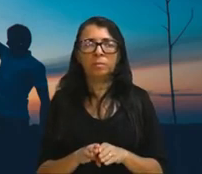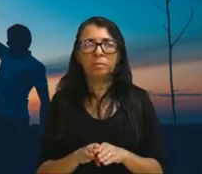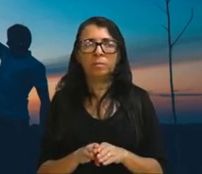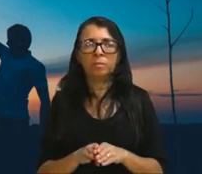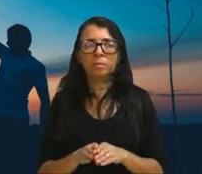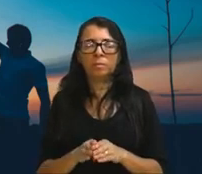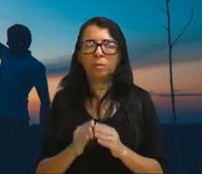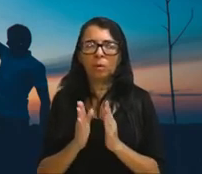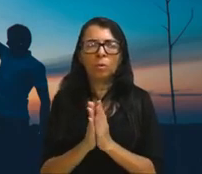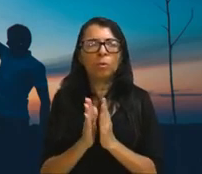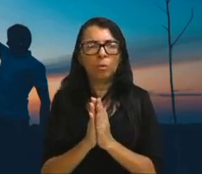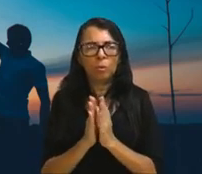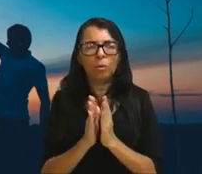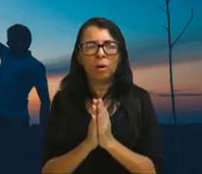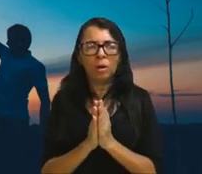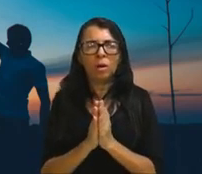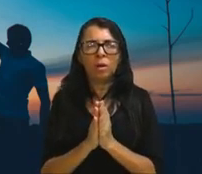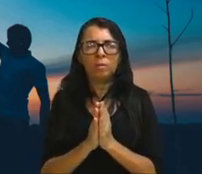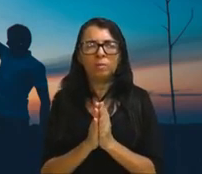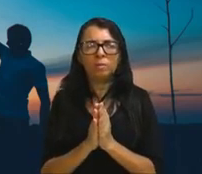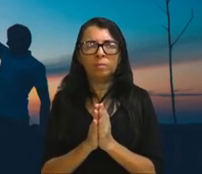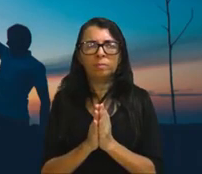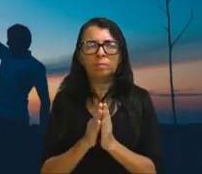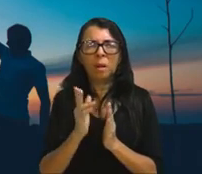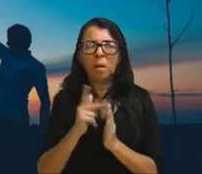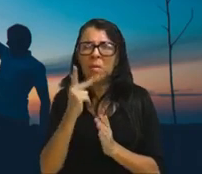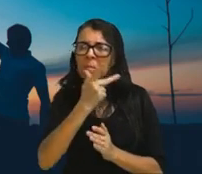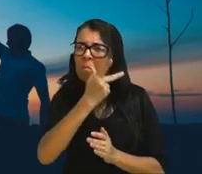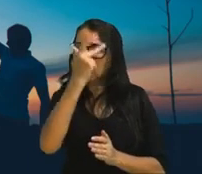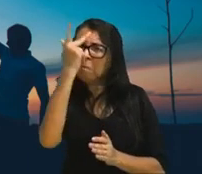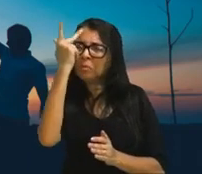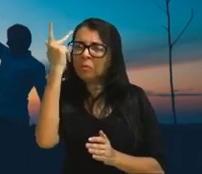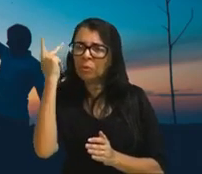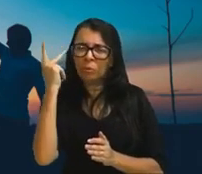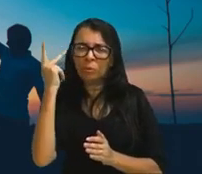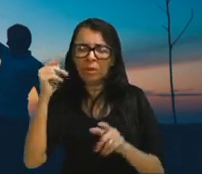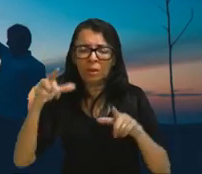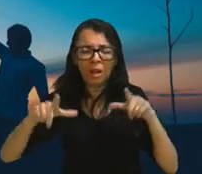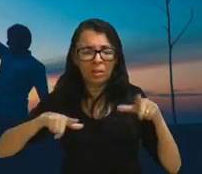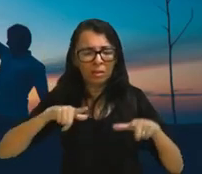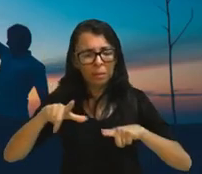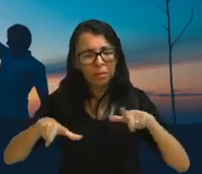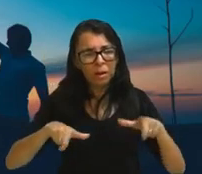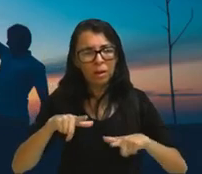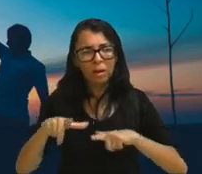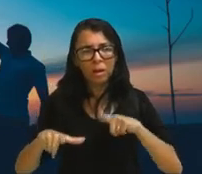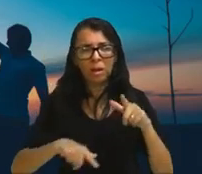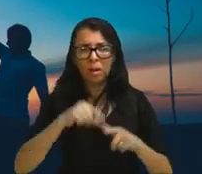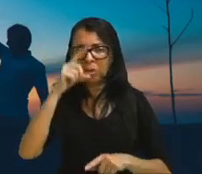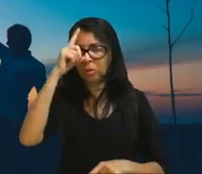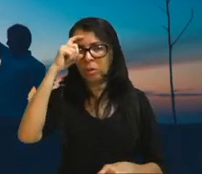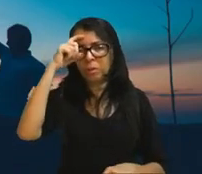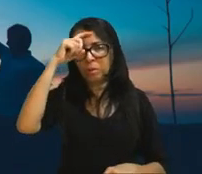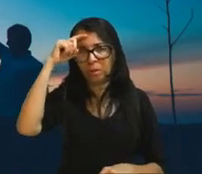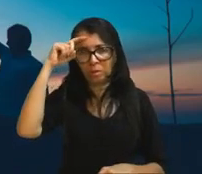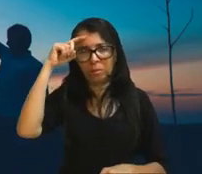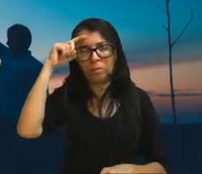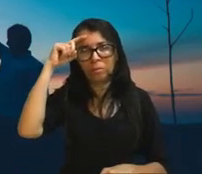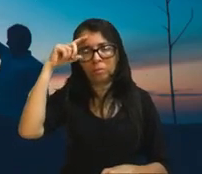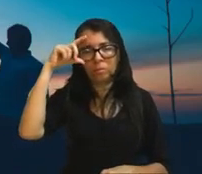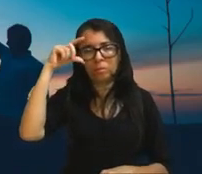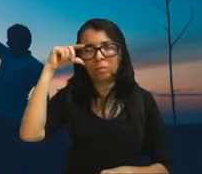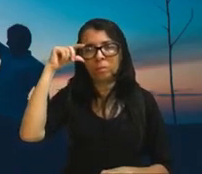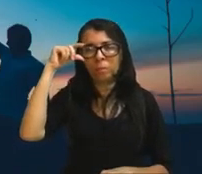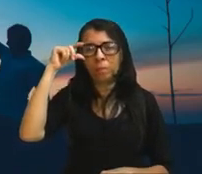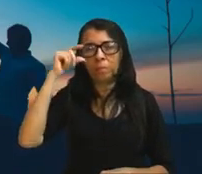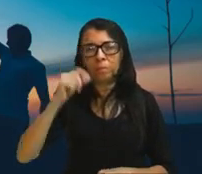enfermeiras, enfermeiros, médicos, que têm ainda estado à frente de toda essa